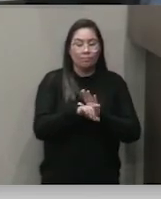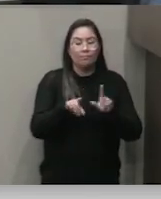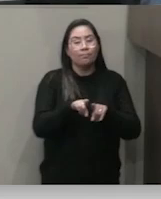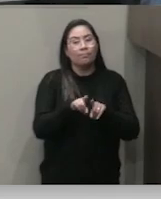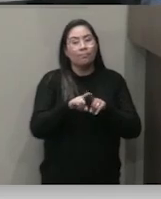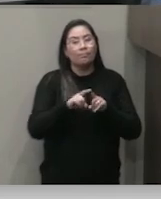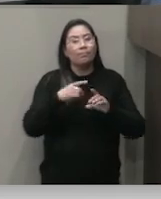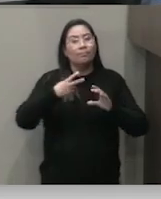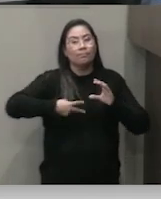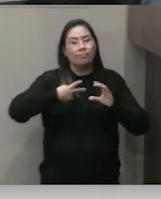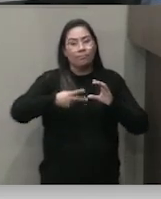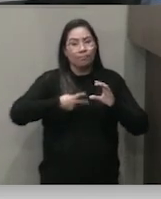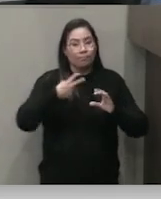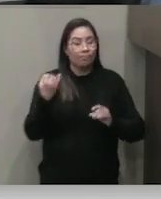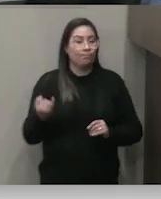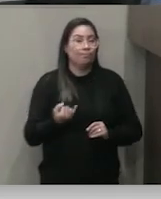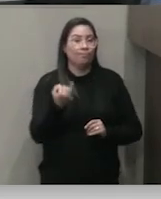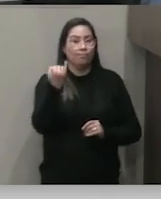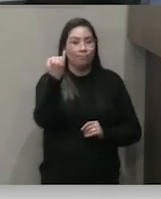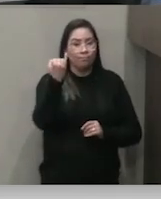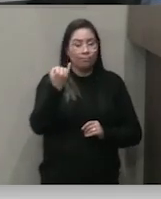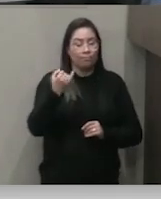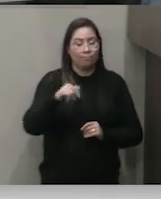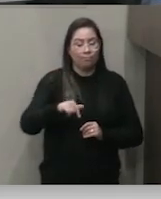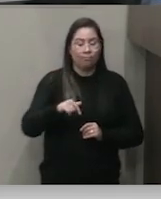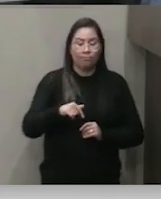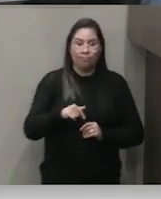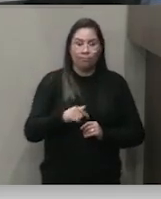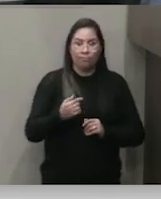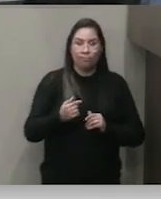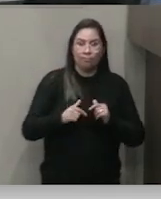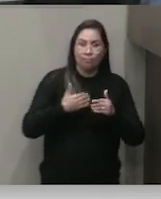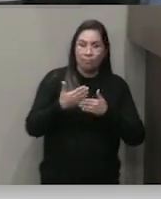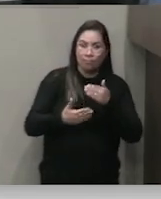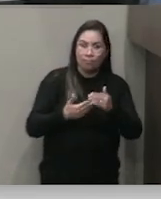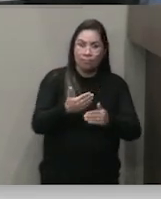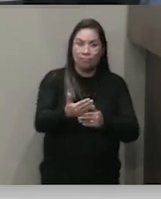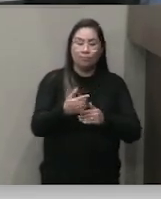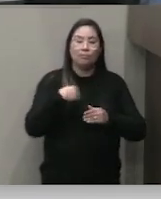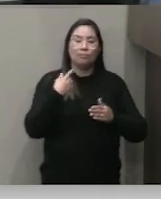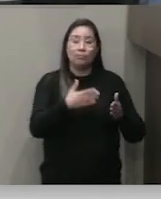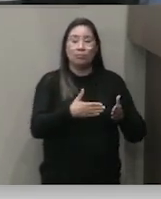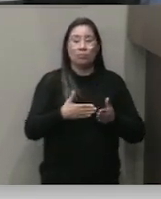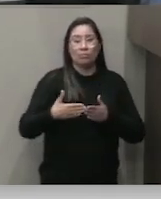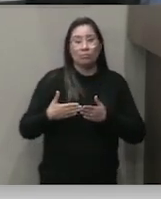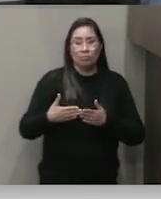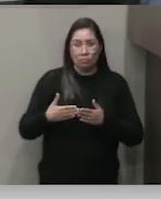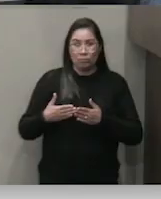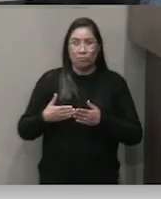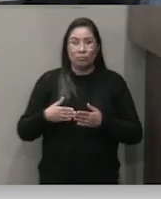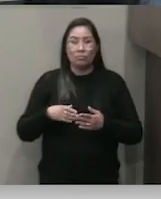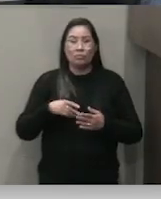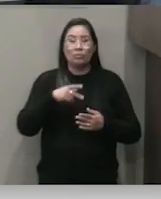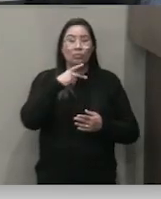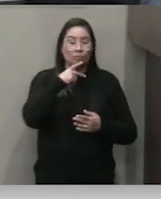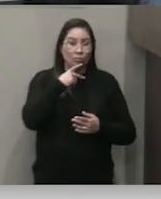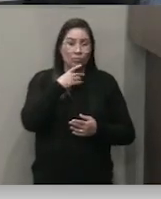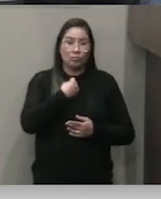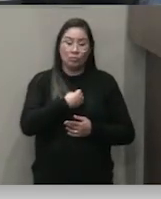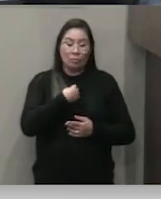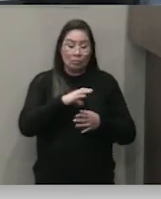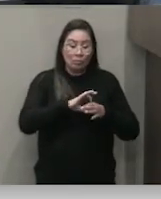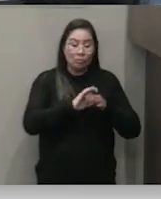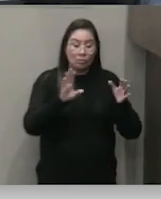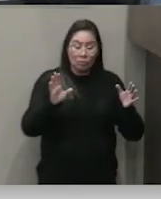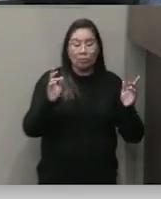a Câmara de Vereadores foi importante nesse processo. Eu acredito, vereador Chequinho, a gente defende que quando o Executivo está disposto a construir,